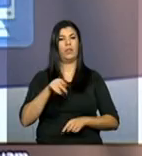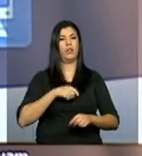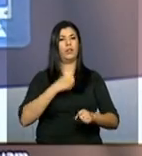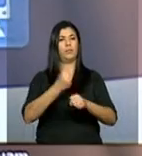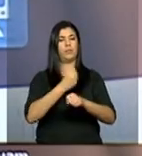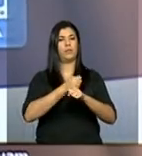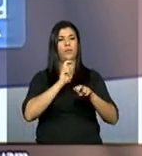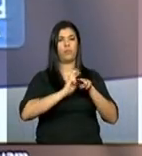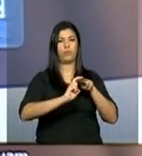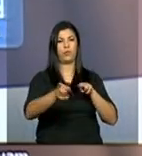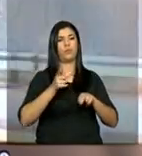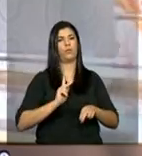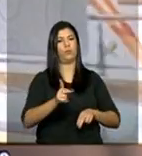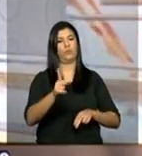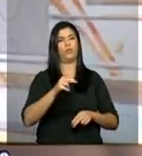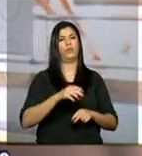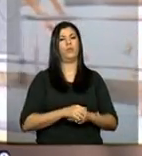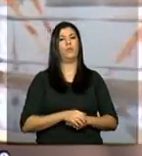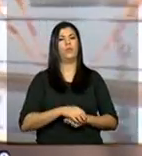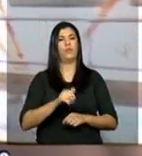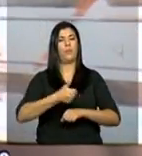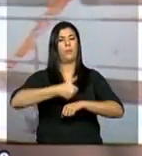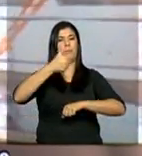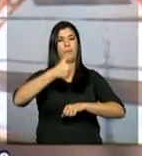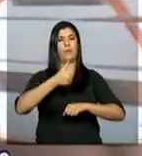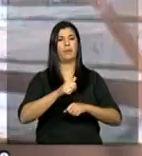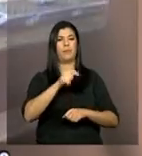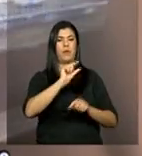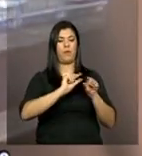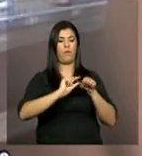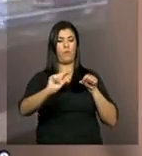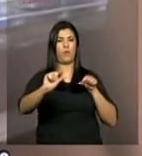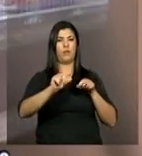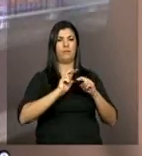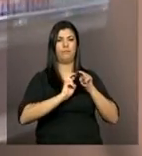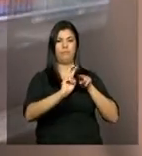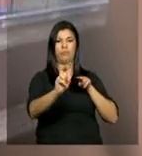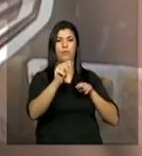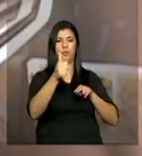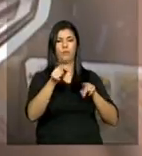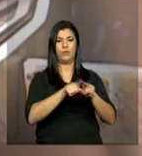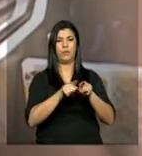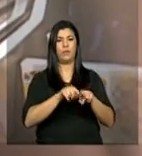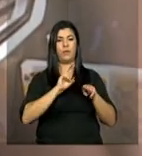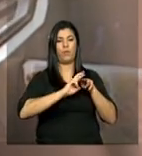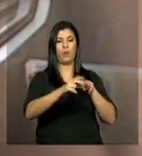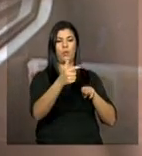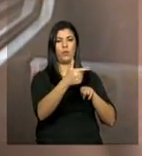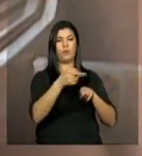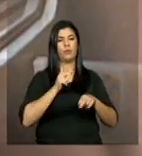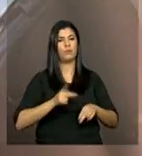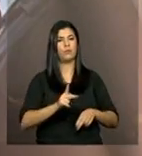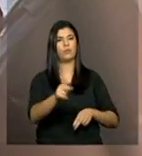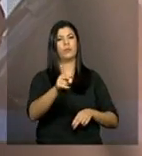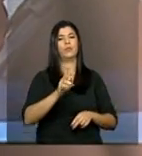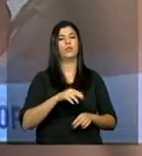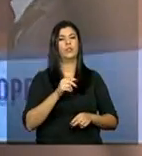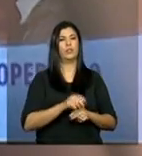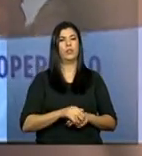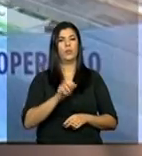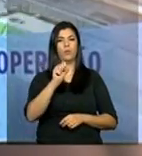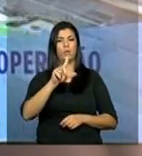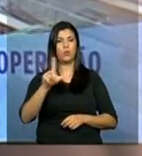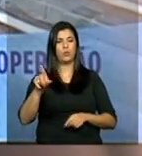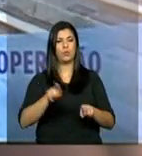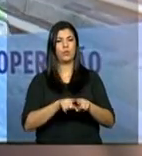de Salvador continuam. O primeiro trecho da linha 1 está em operação e o trecho 2 segue em frente. E a linha sul